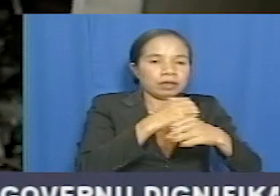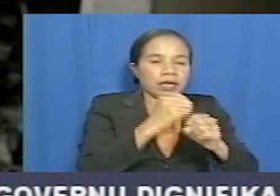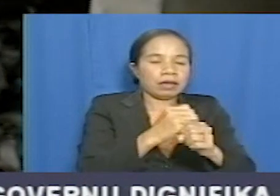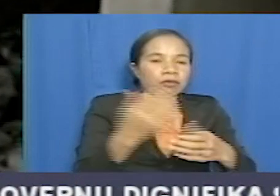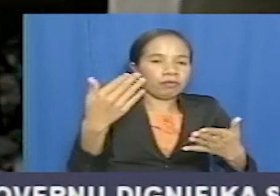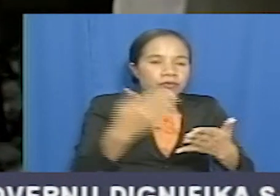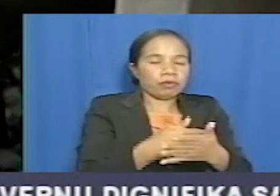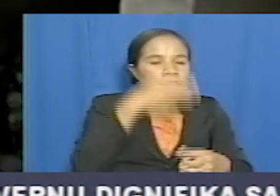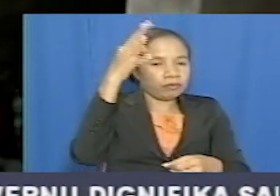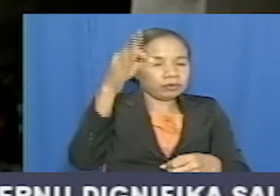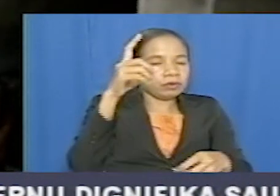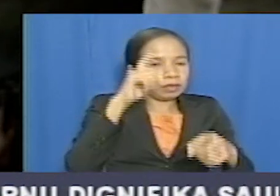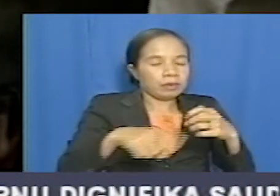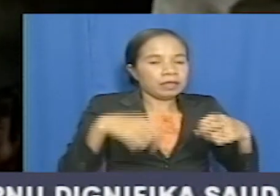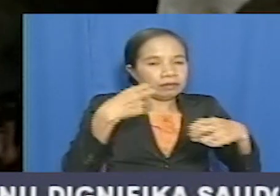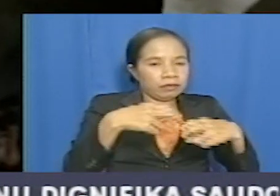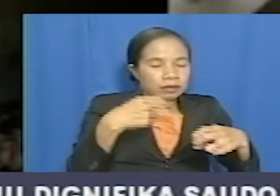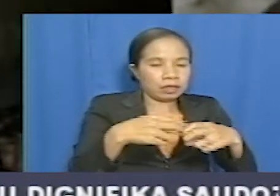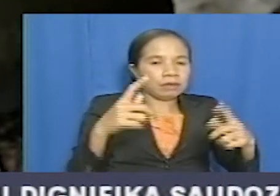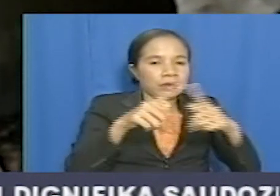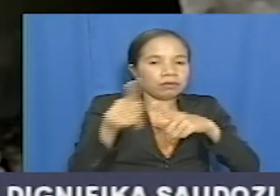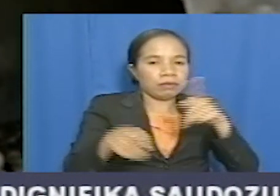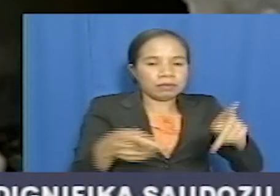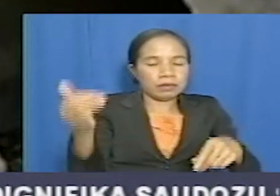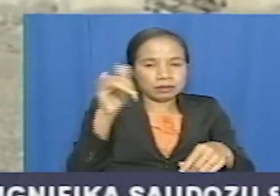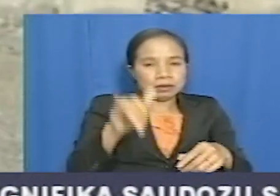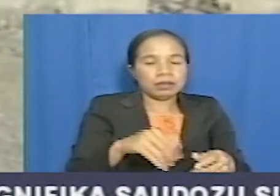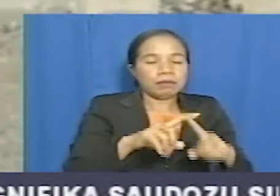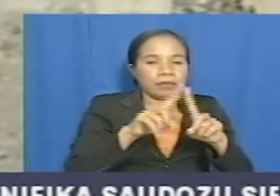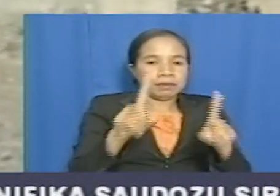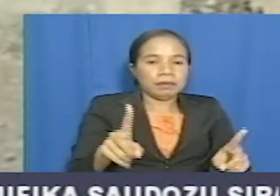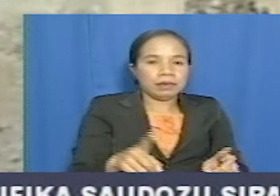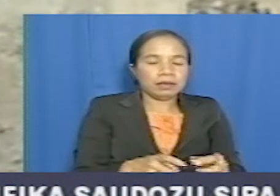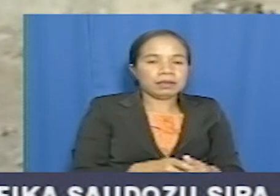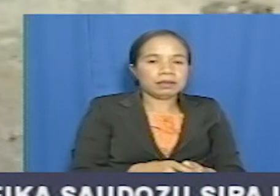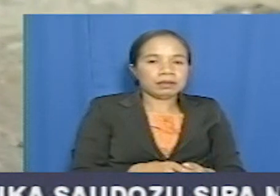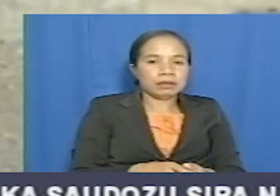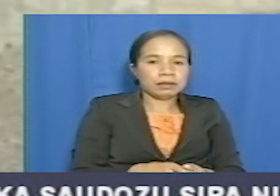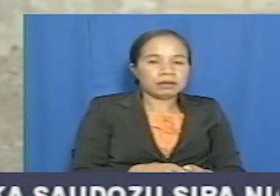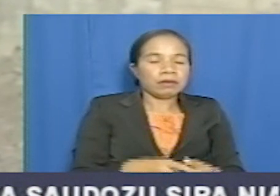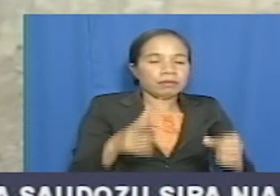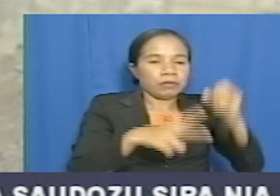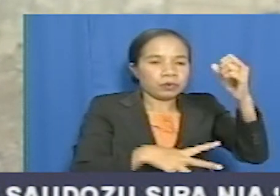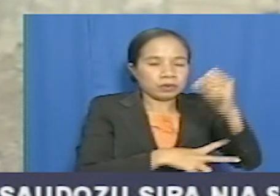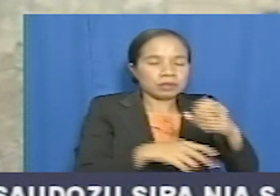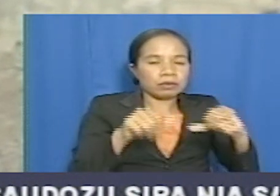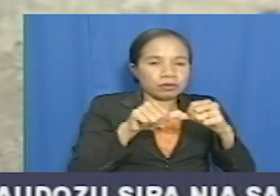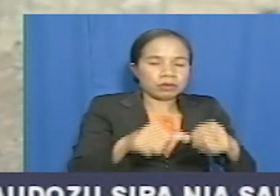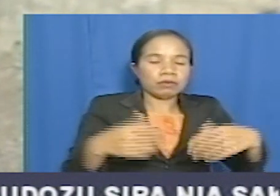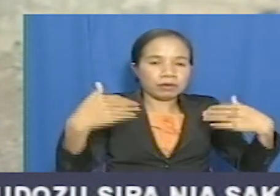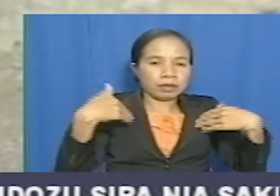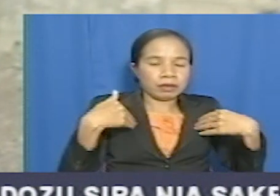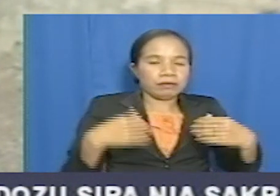não é e o futuro, a partir de uma ameaça, a toda a comunidade sira, mas bem, a realidade, ponto, Se continua, existe